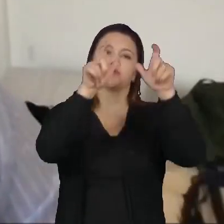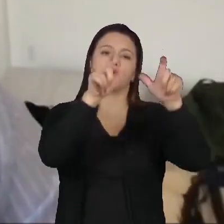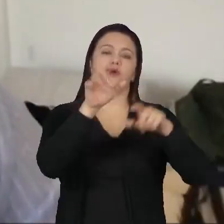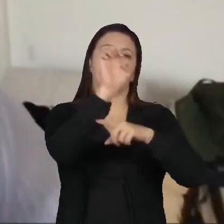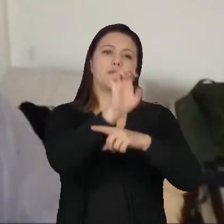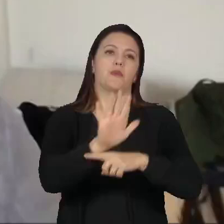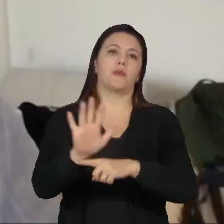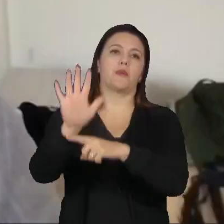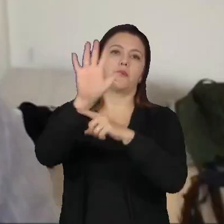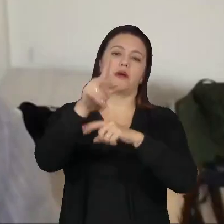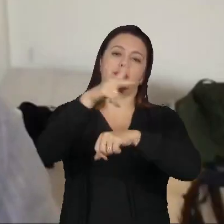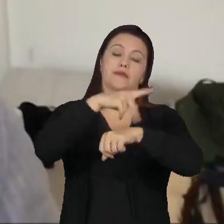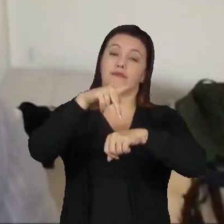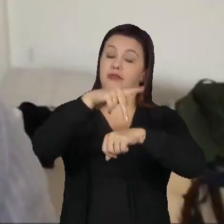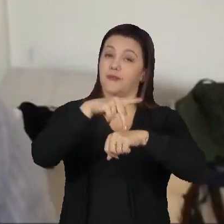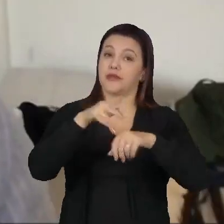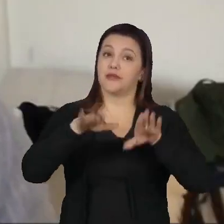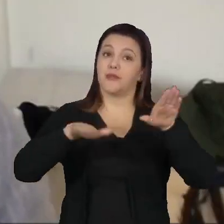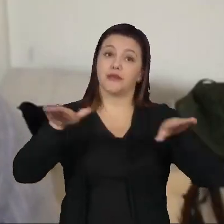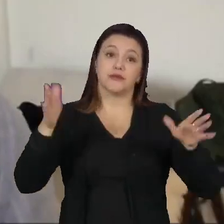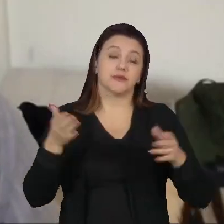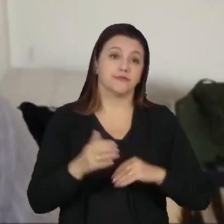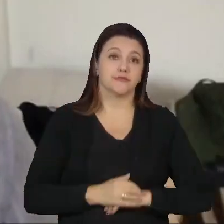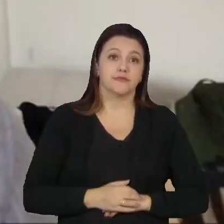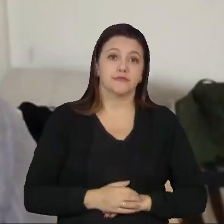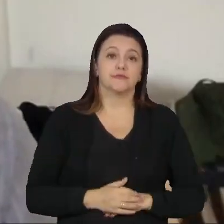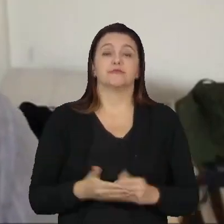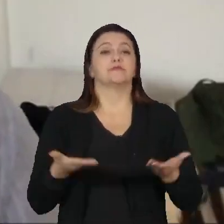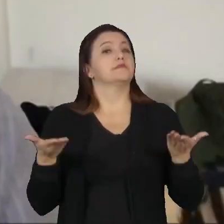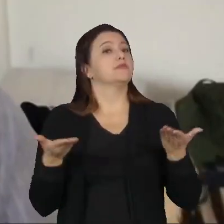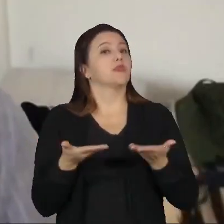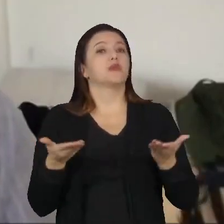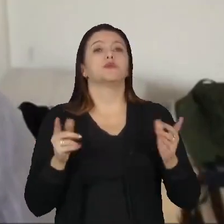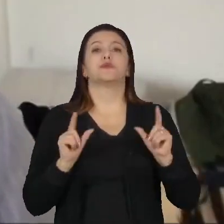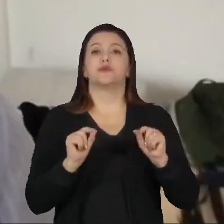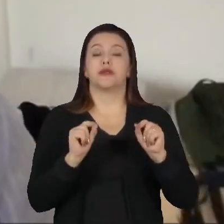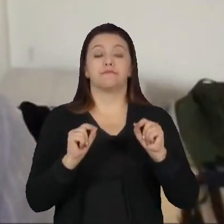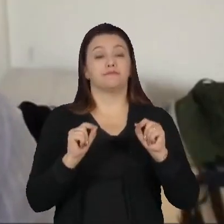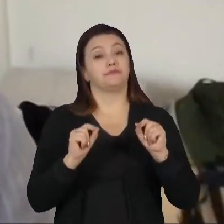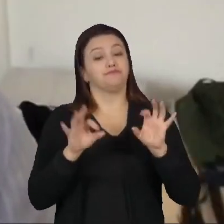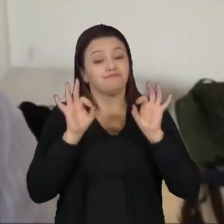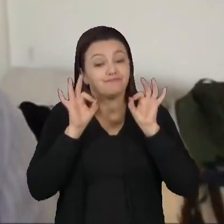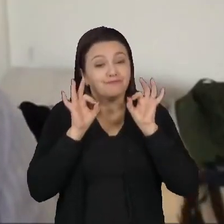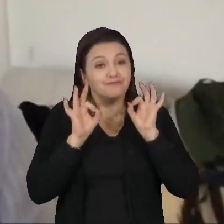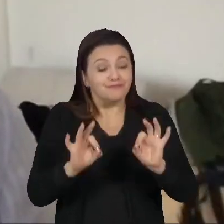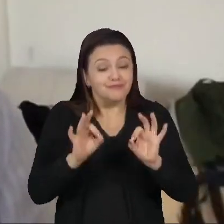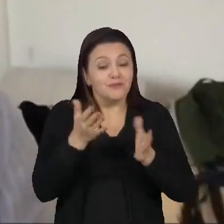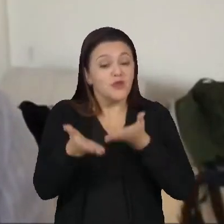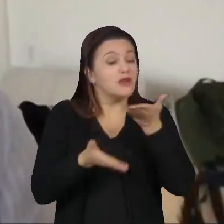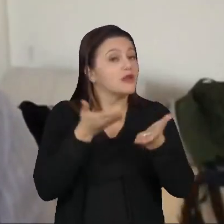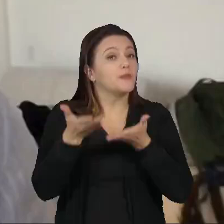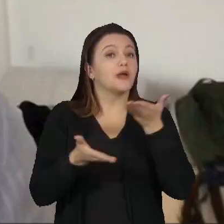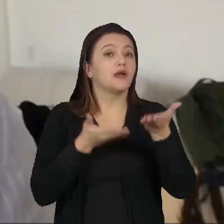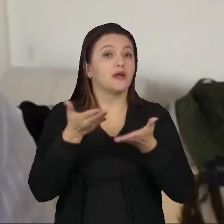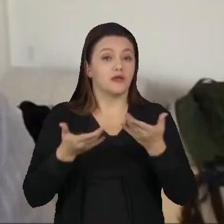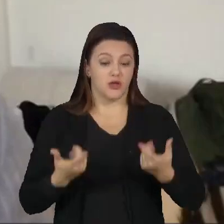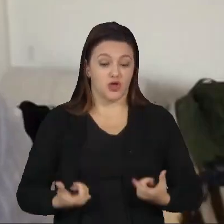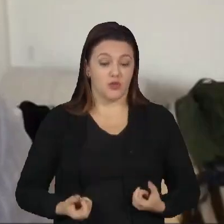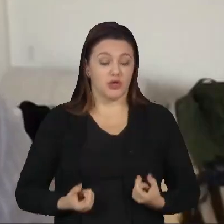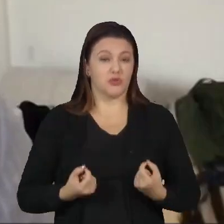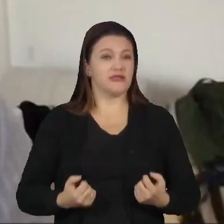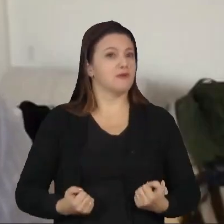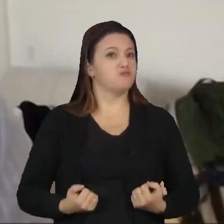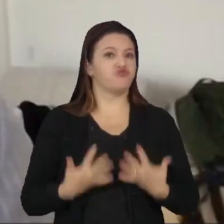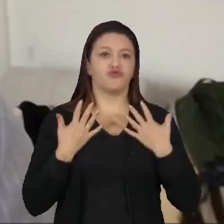país. Então, hoje, o padrão ideal de tratamento para a doença